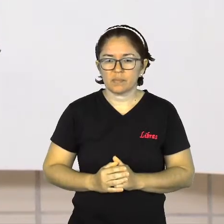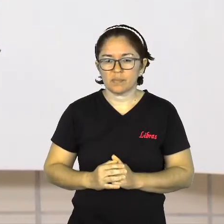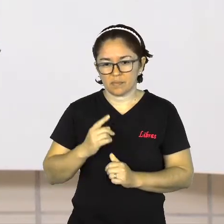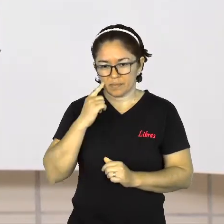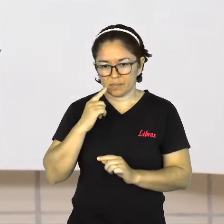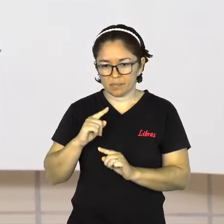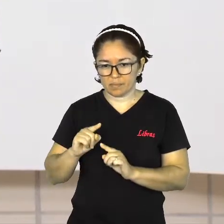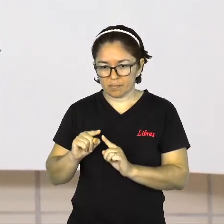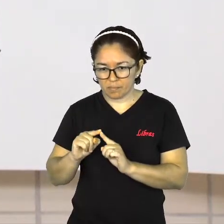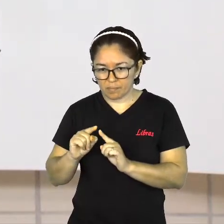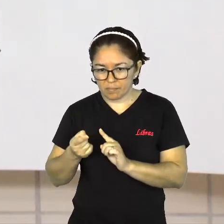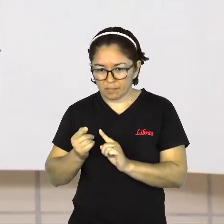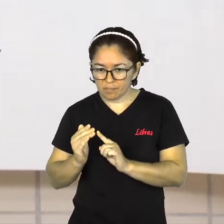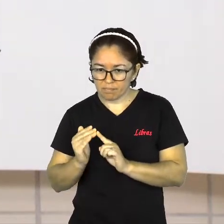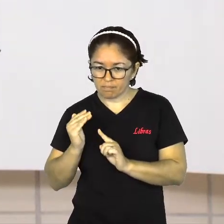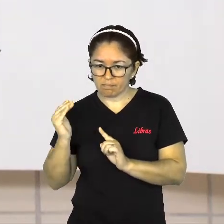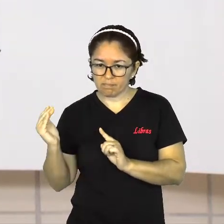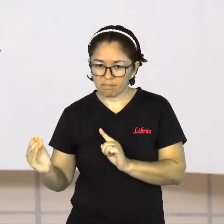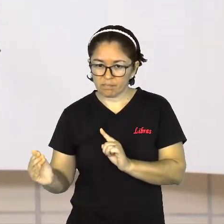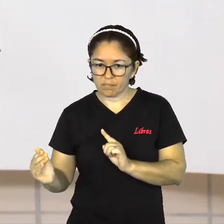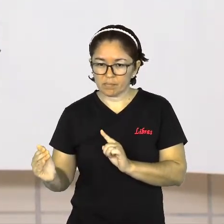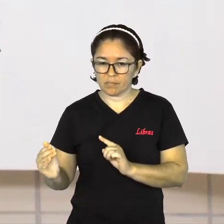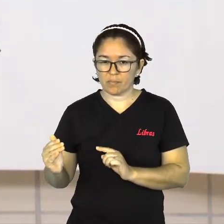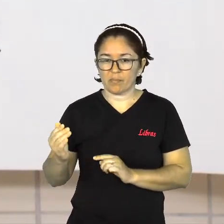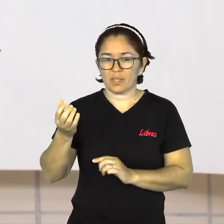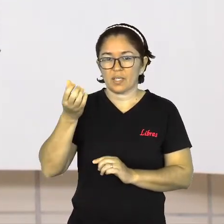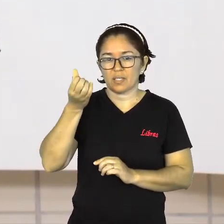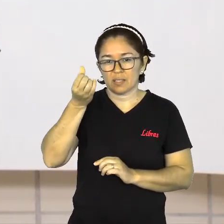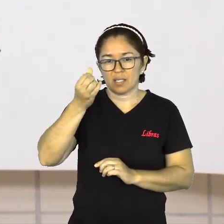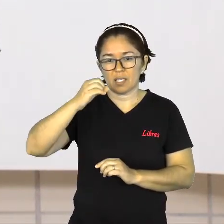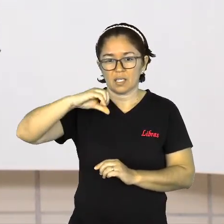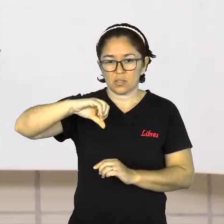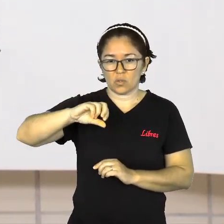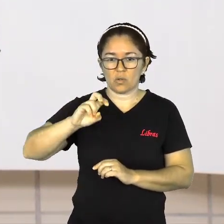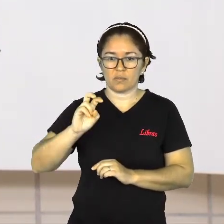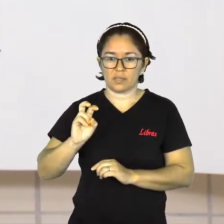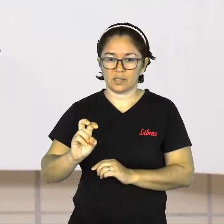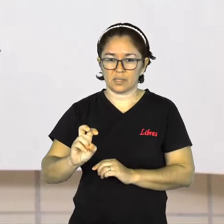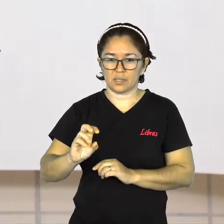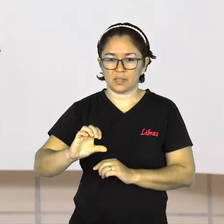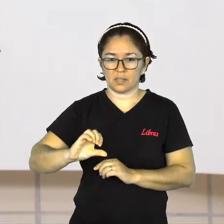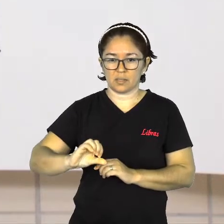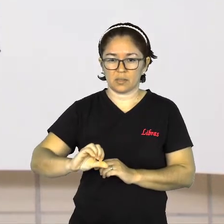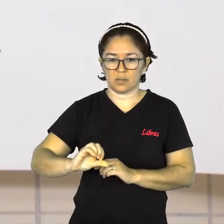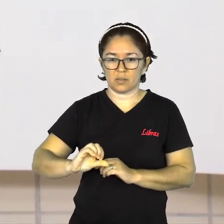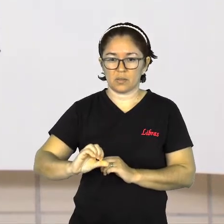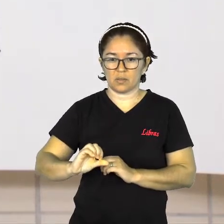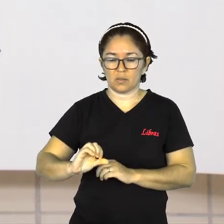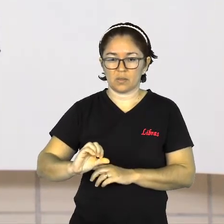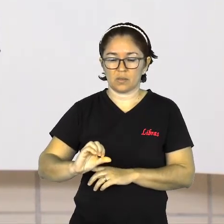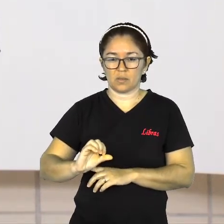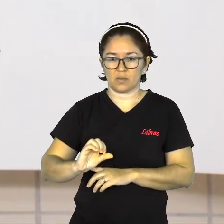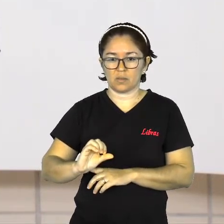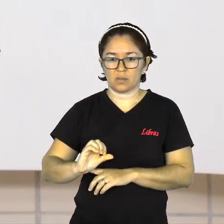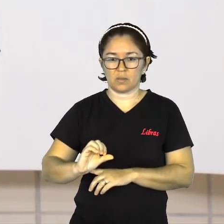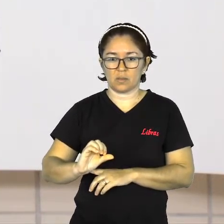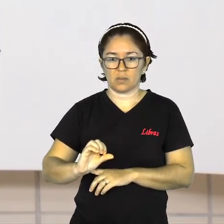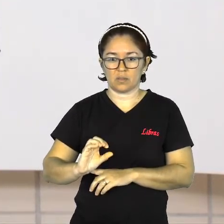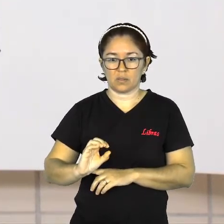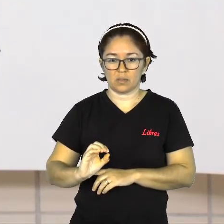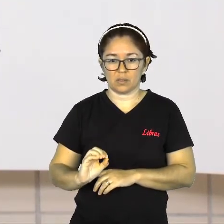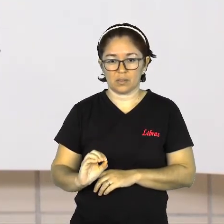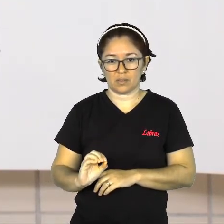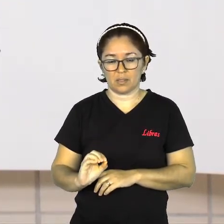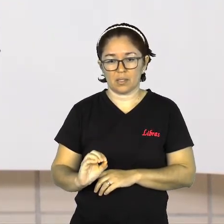Vamos lá. Aqui tem 6, aqui é o 9, aqui é o 5, 9. Ó, esse aqui é o 0, mas